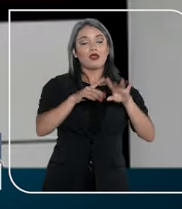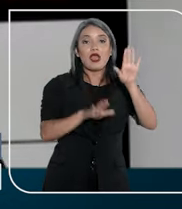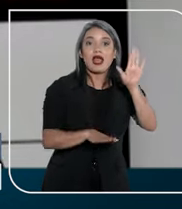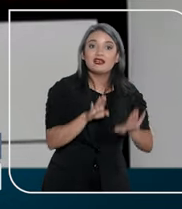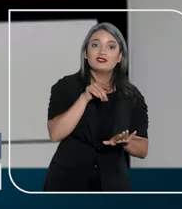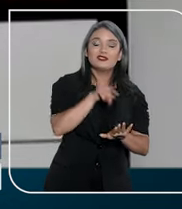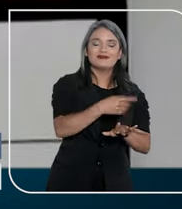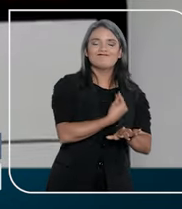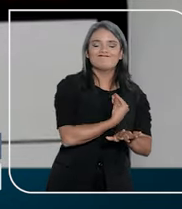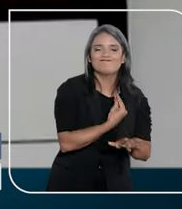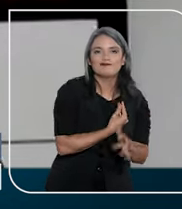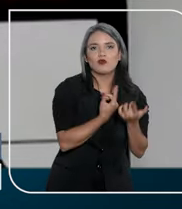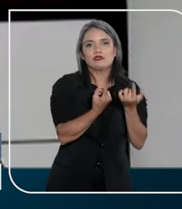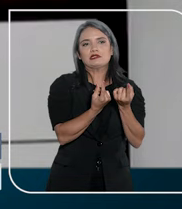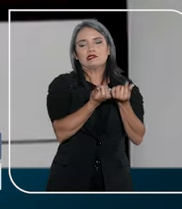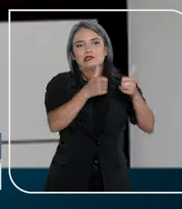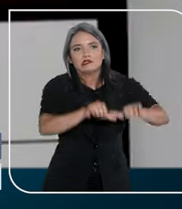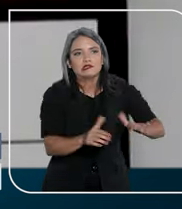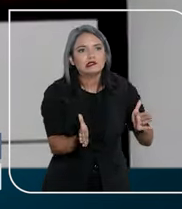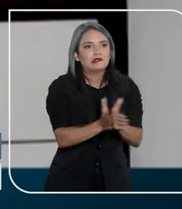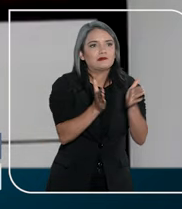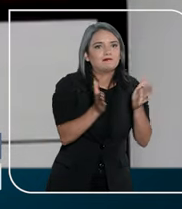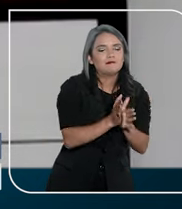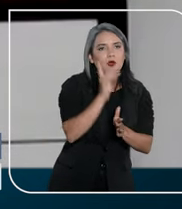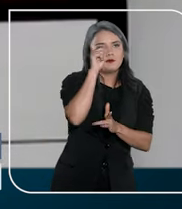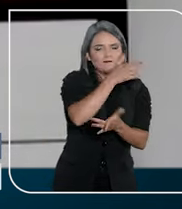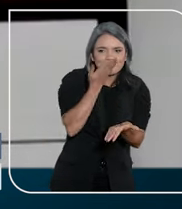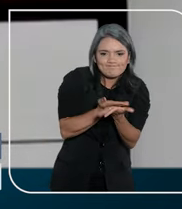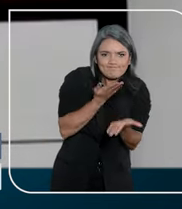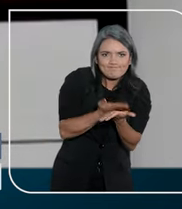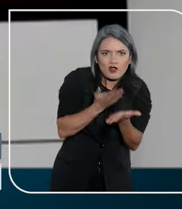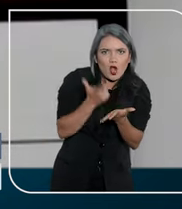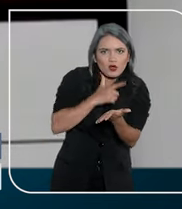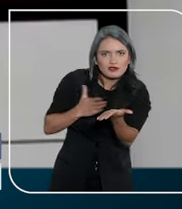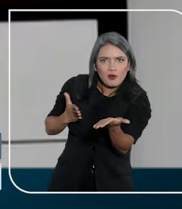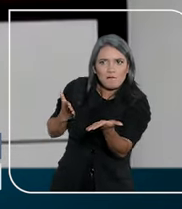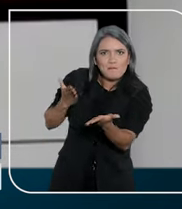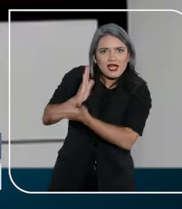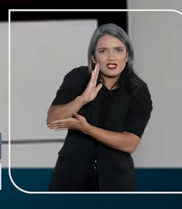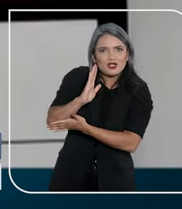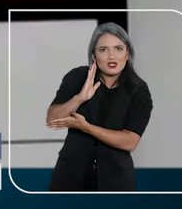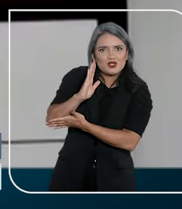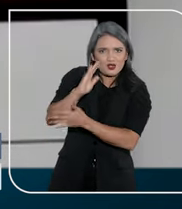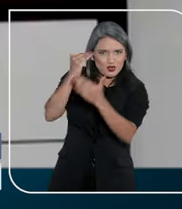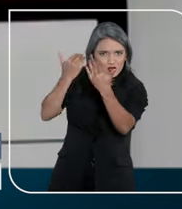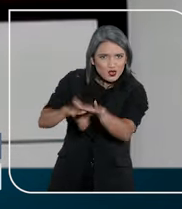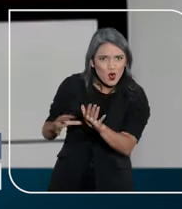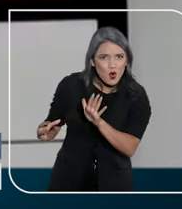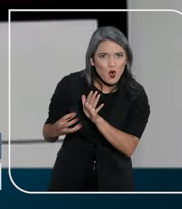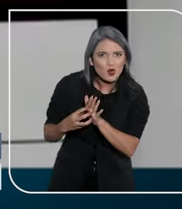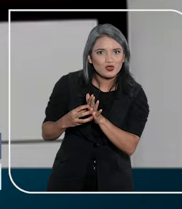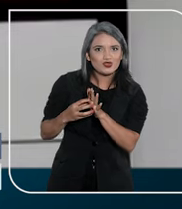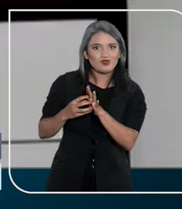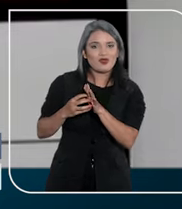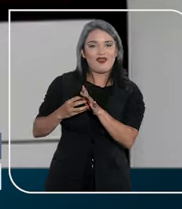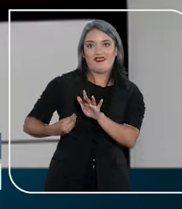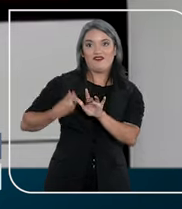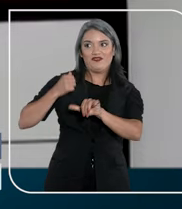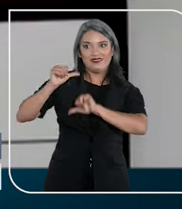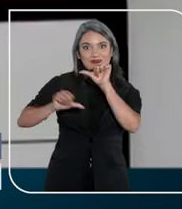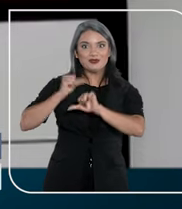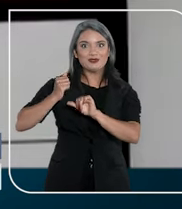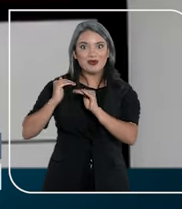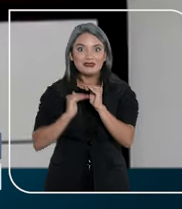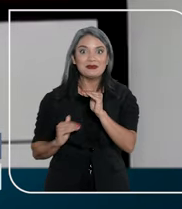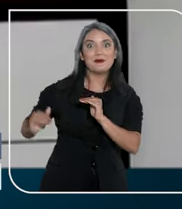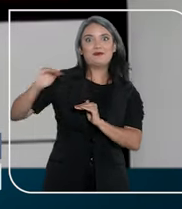condição extremamente desfavorável. Muitas pessoas, professor Fábio, tiveram a vida modificada porque ascenderam em um cargo público.